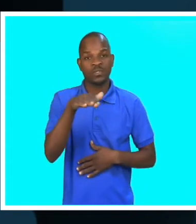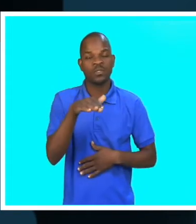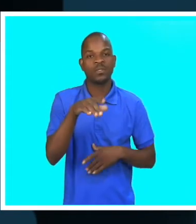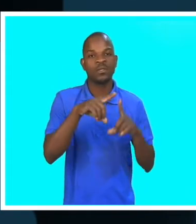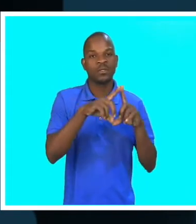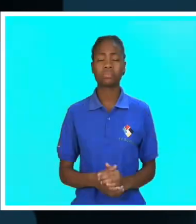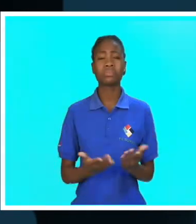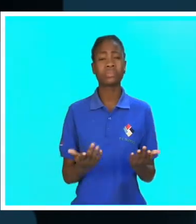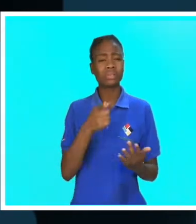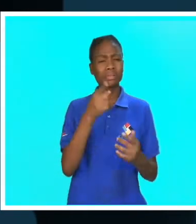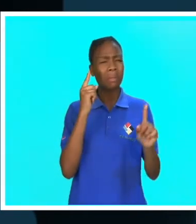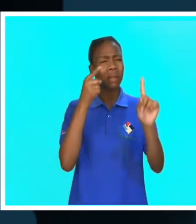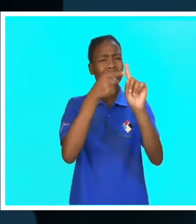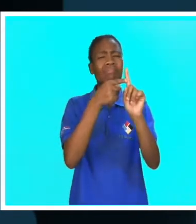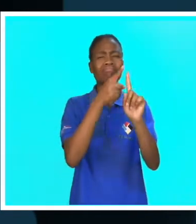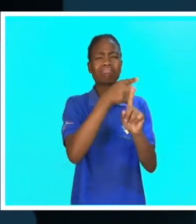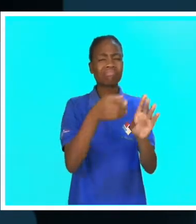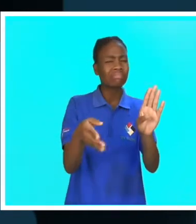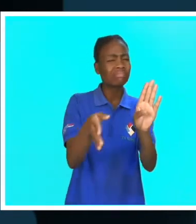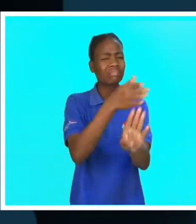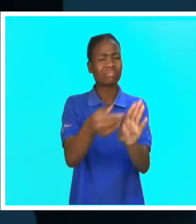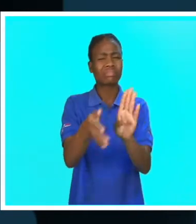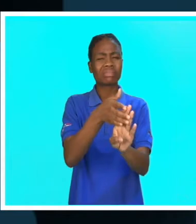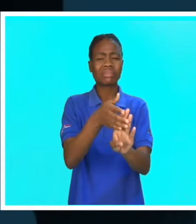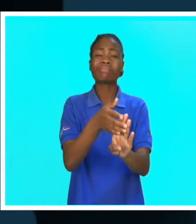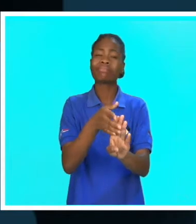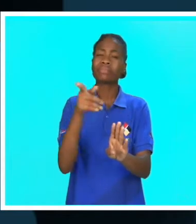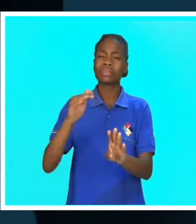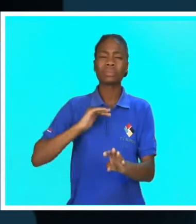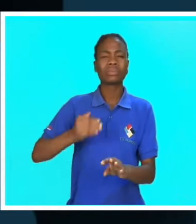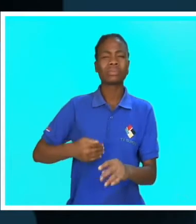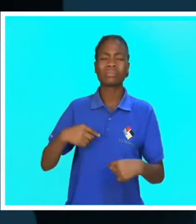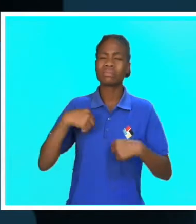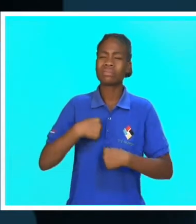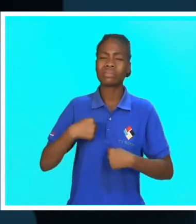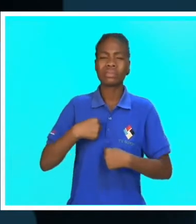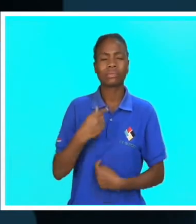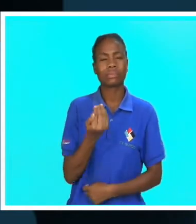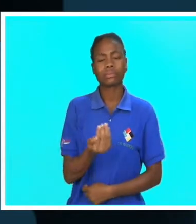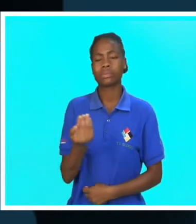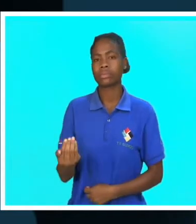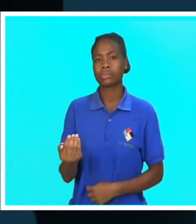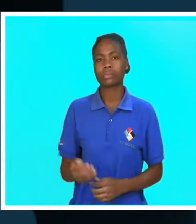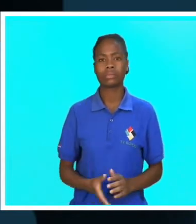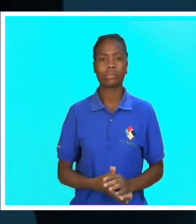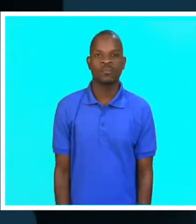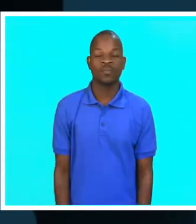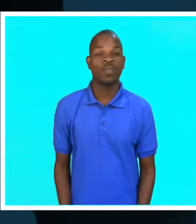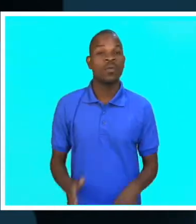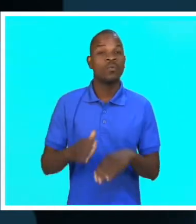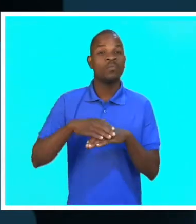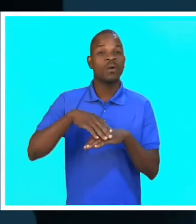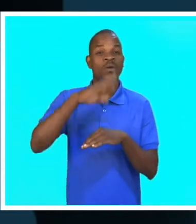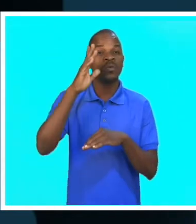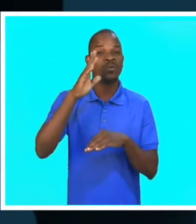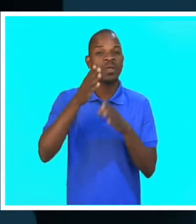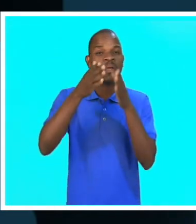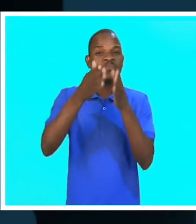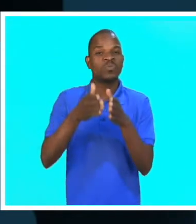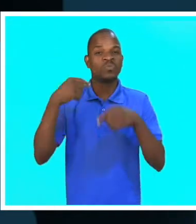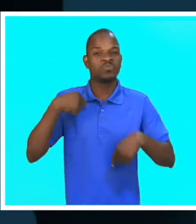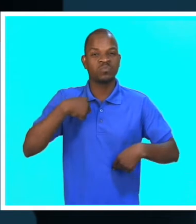homem e mulher. As principais vítimas da violência doméstica são mulheres e crianças. O